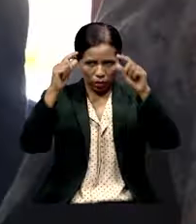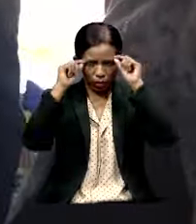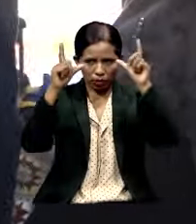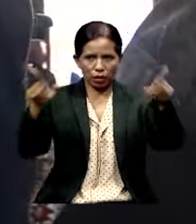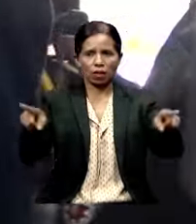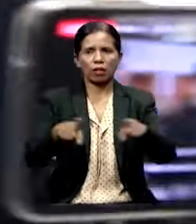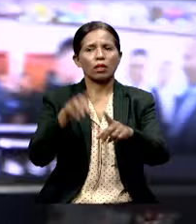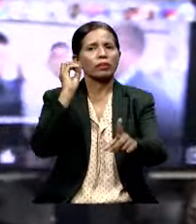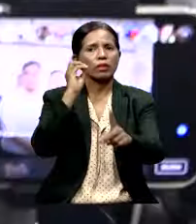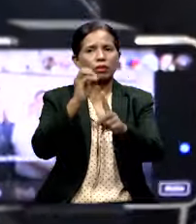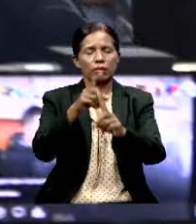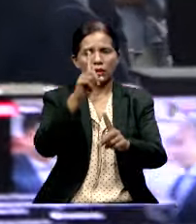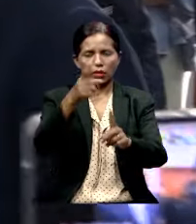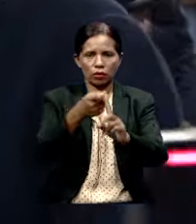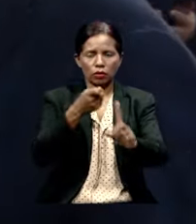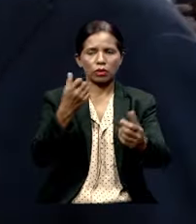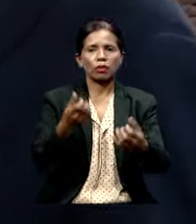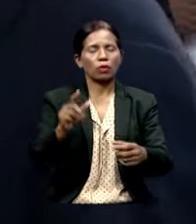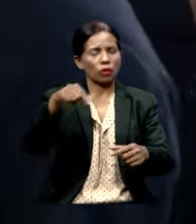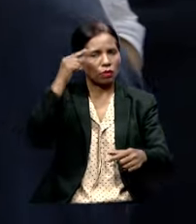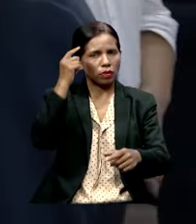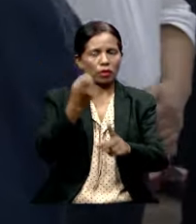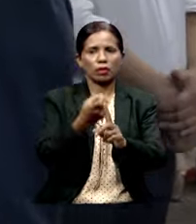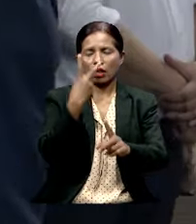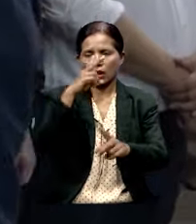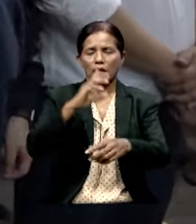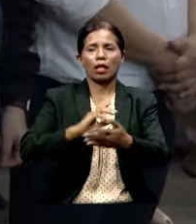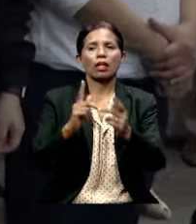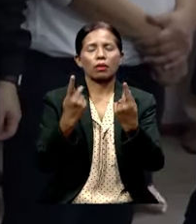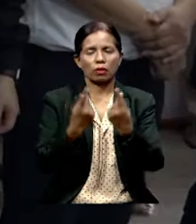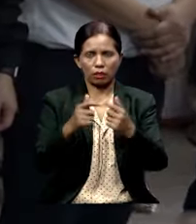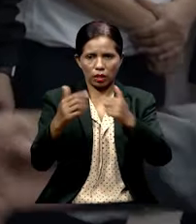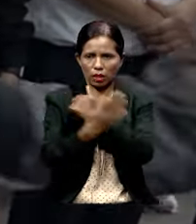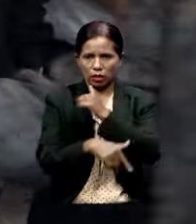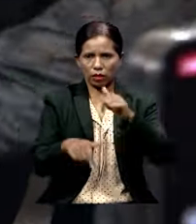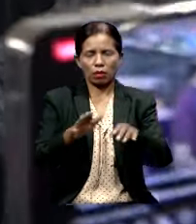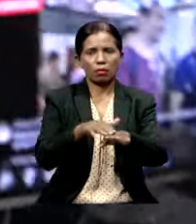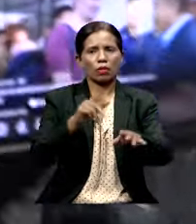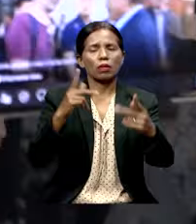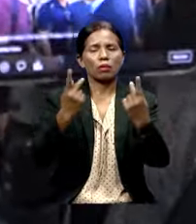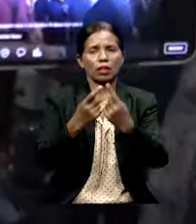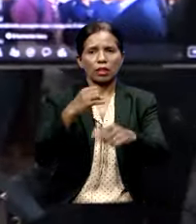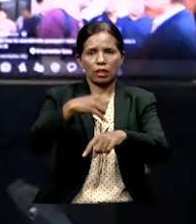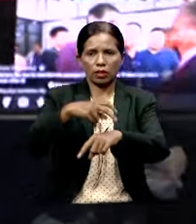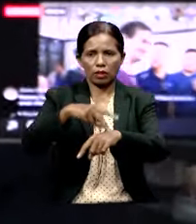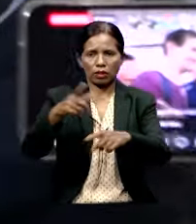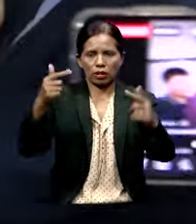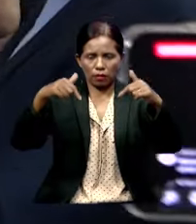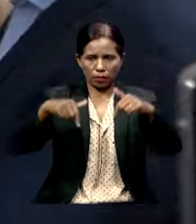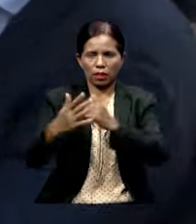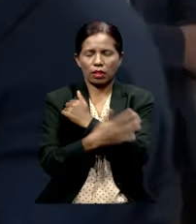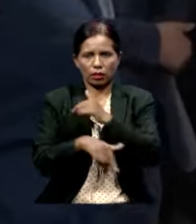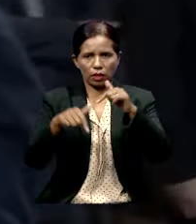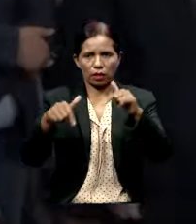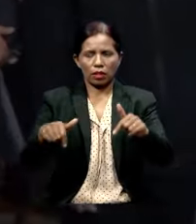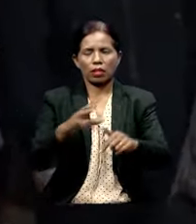anessa no objetivo ida, o governo, a tu desenvolve se ter economia railaran, no atrai empresário internacional Sira, a tu investe em nação, né? E